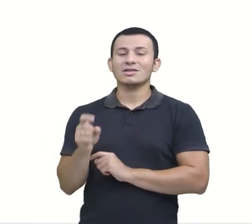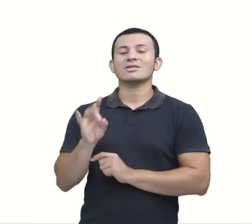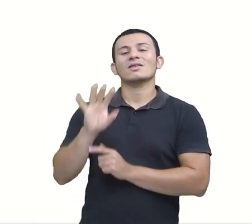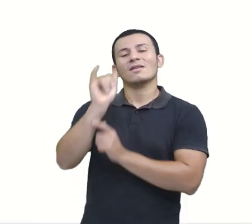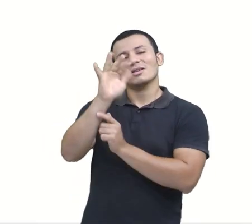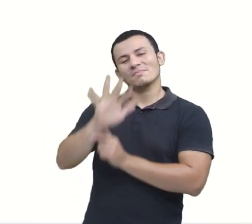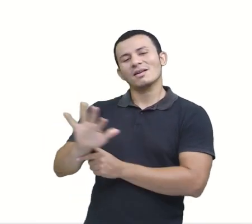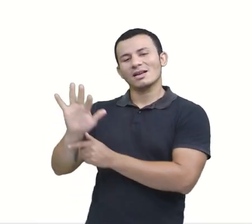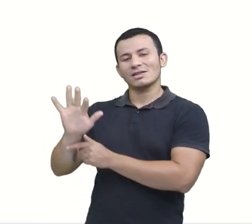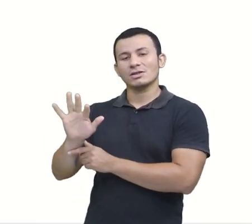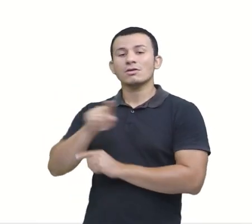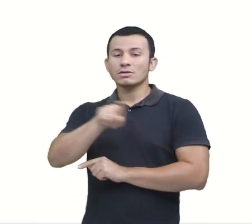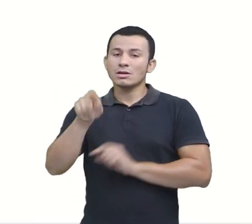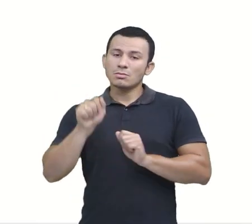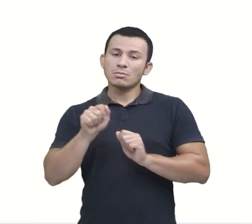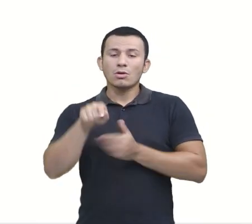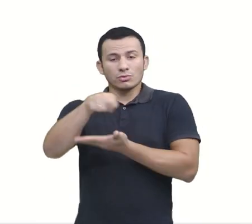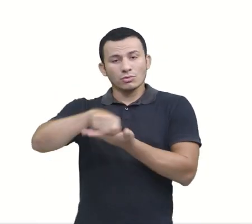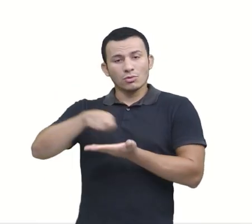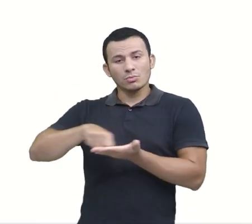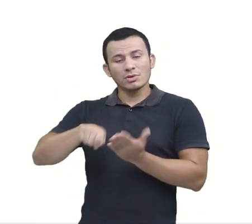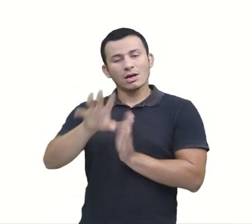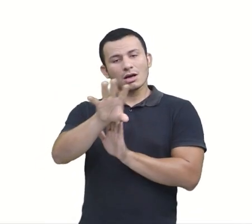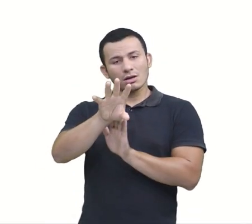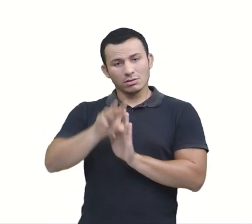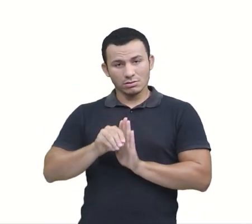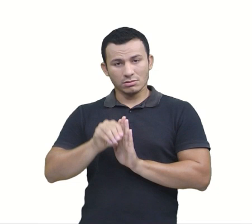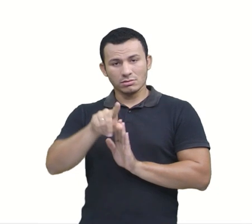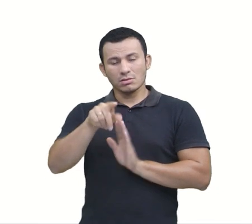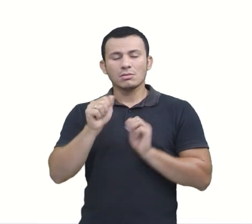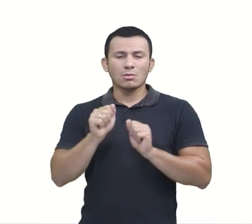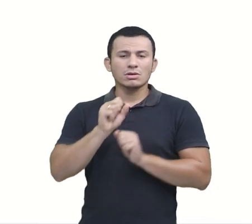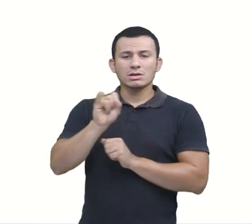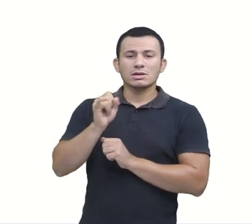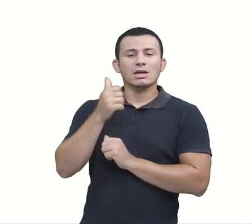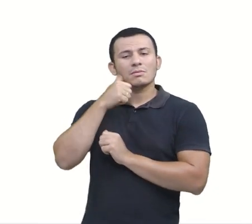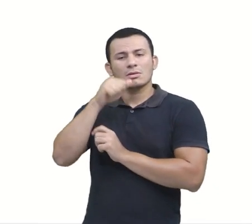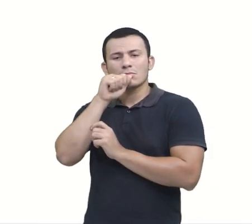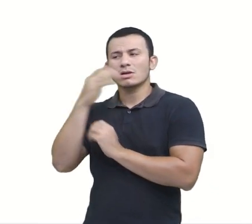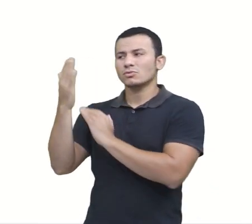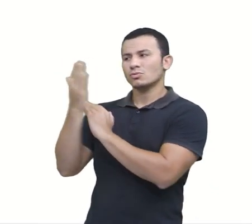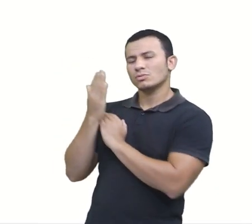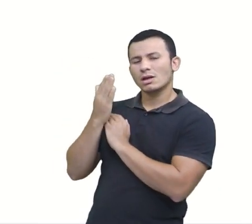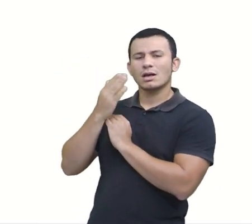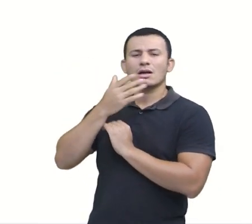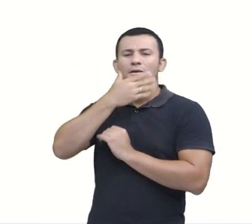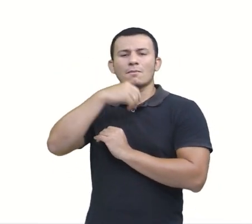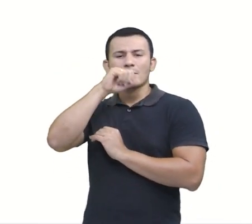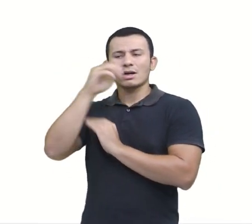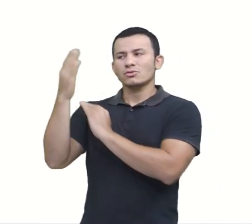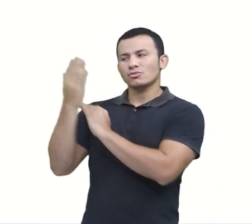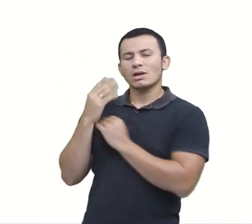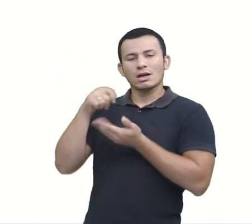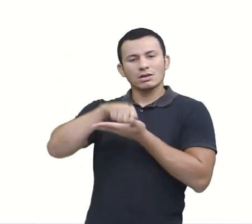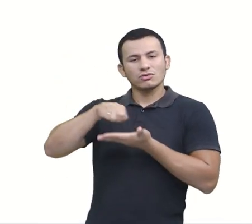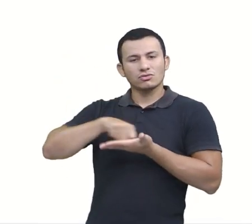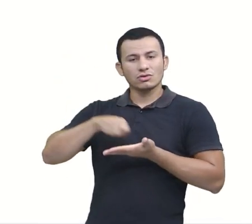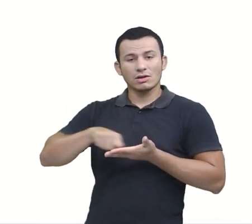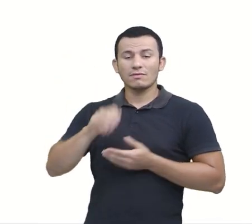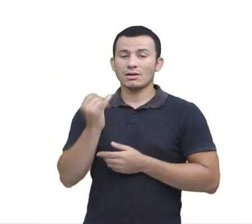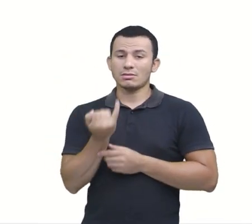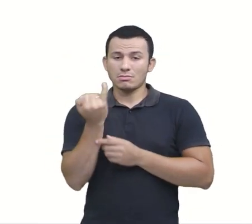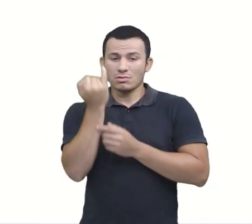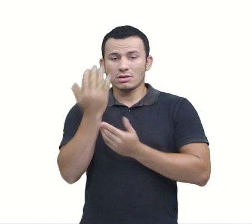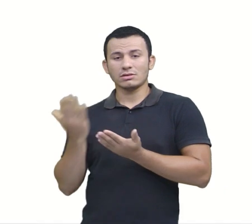aí no caderno de vocês, peçam ajuda, se necessário, da mamãe, do papai, do vovô ou